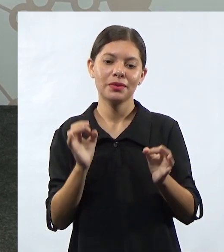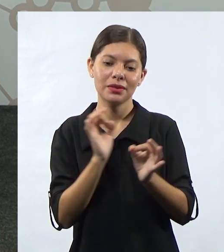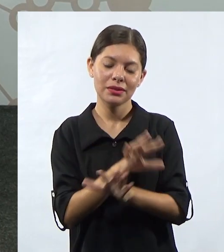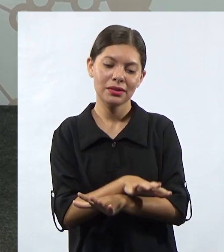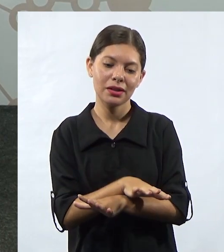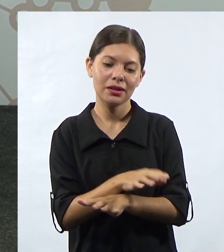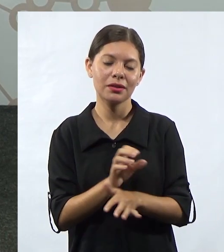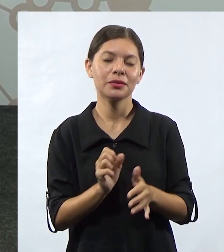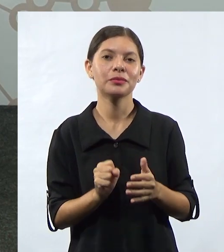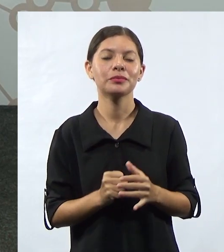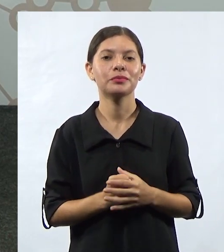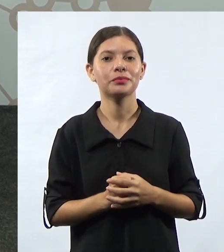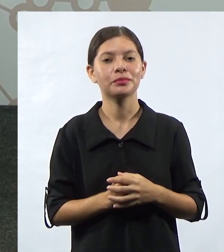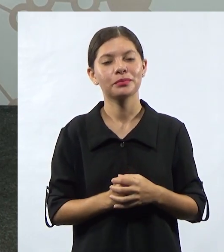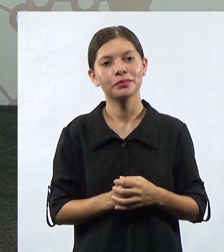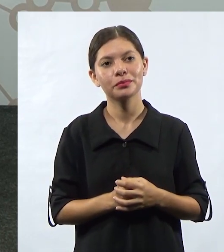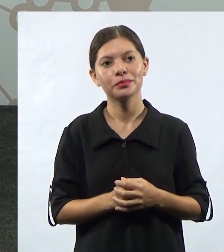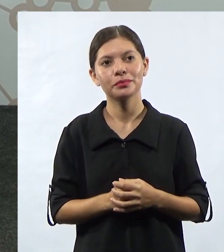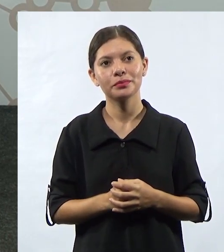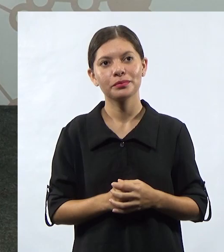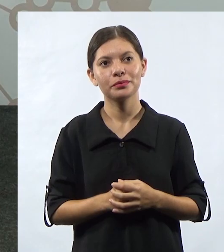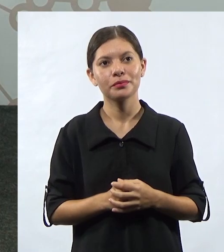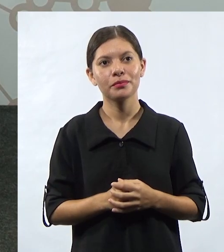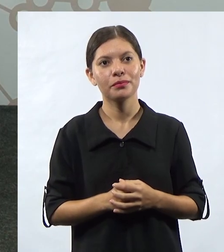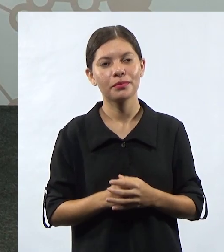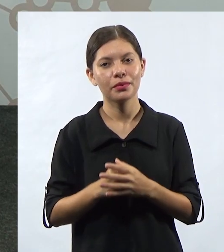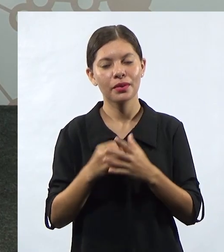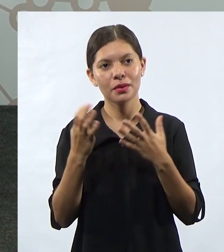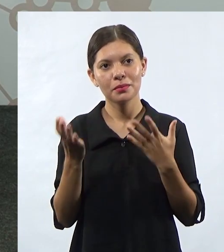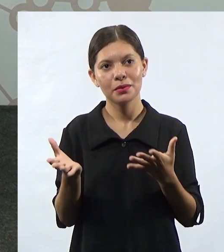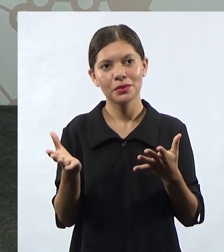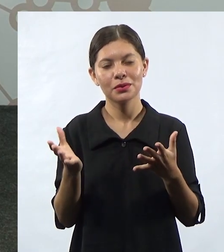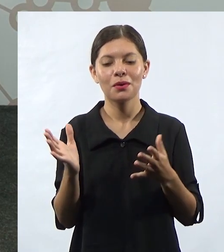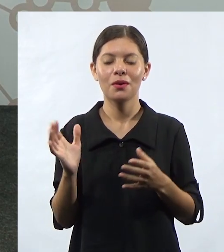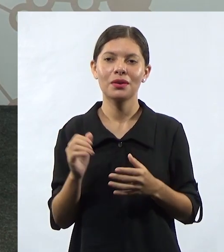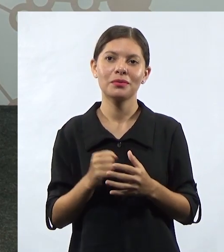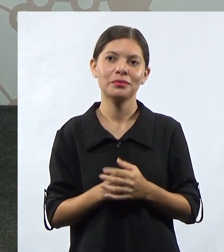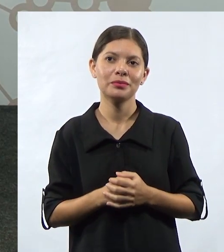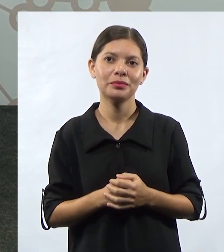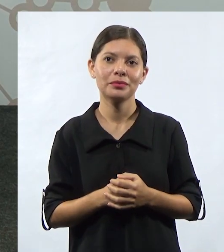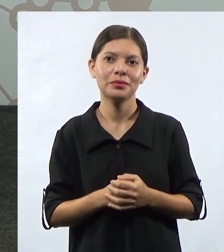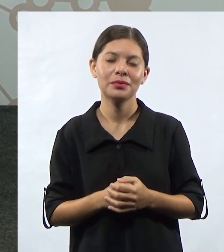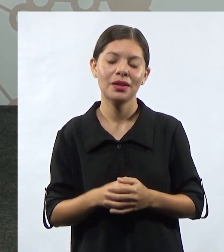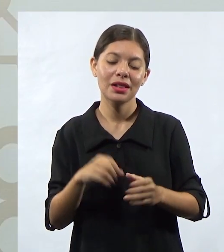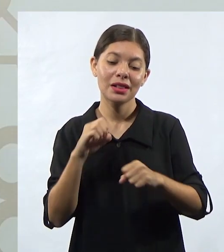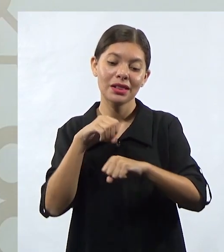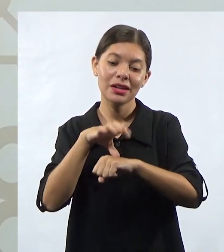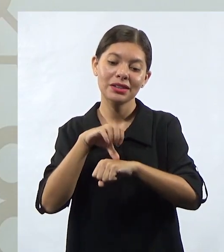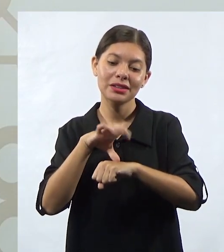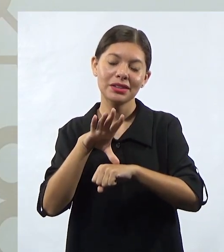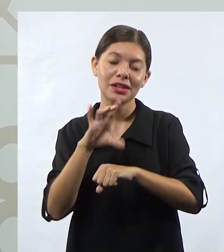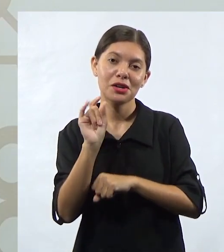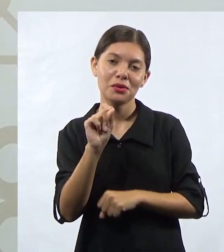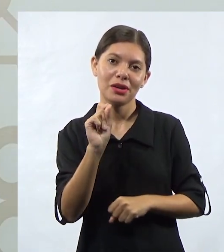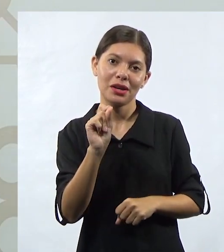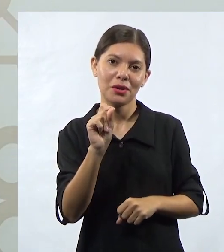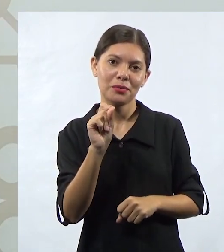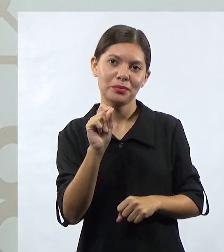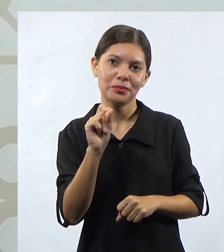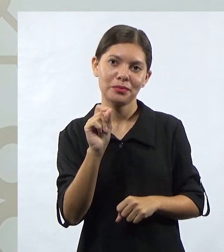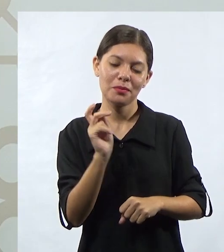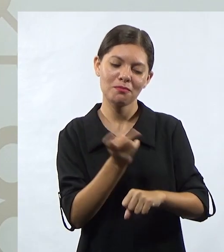aqui, mas antes vou passar a palavra para a professora Anabela para que ela possa também se despedir. Bom, a dica final é